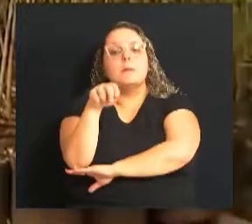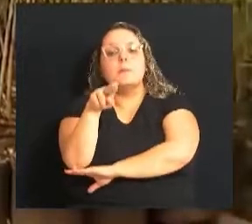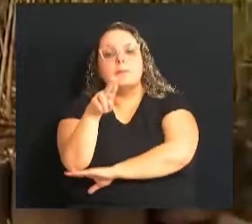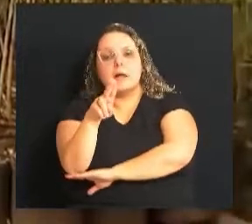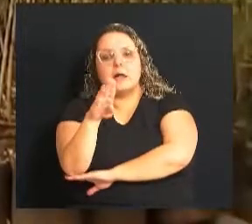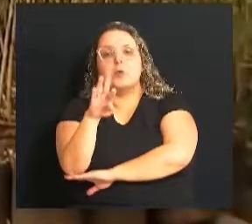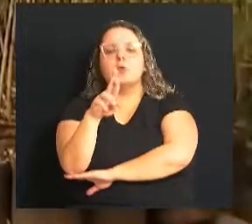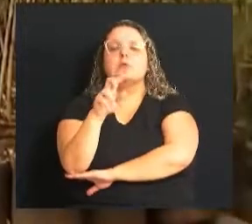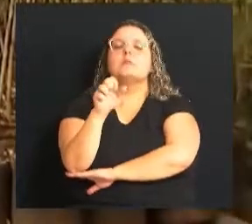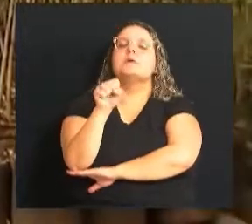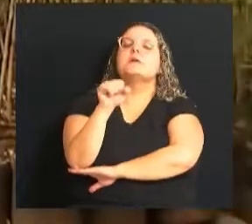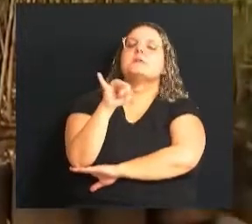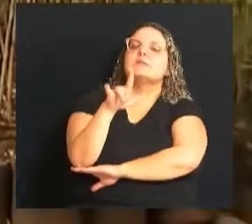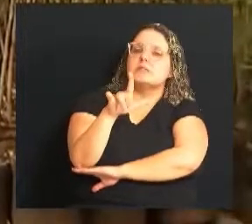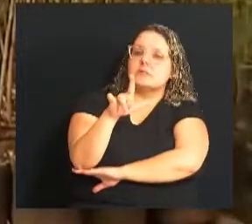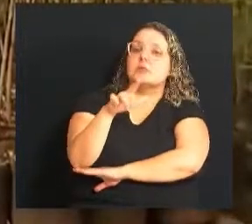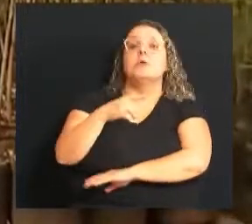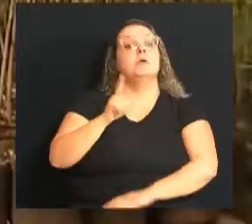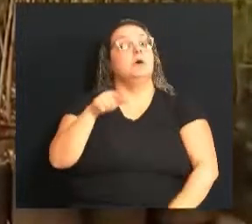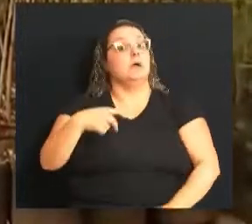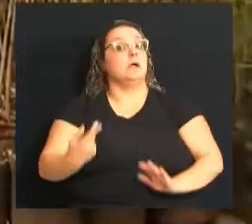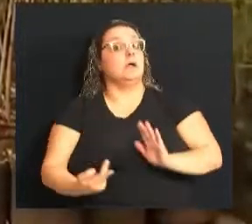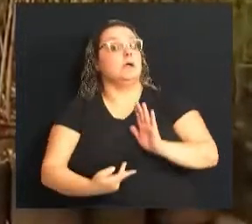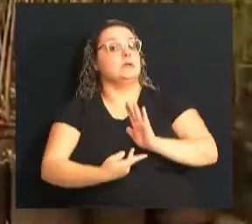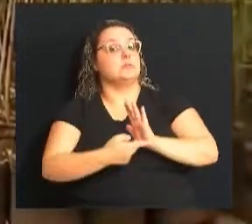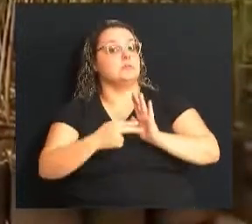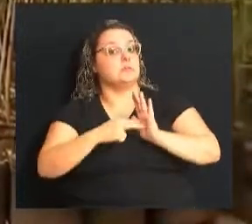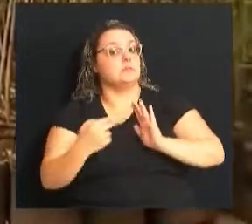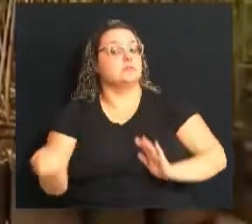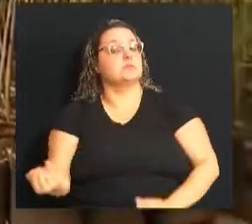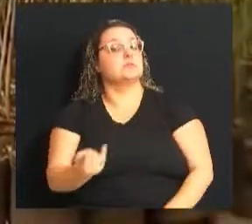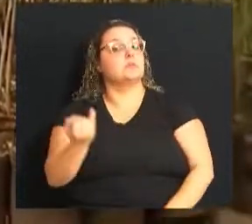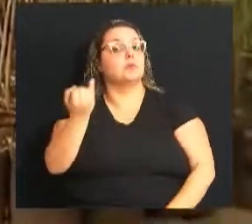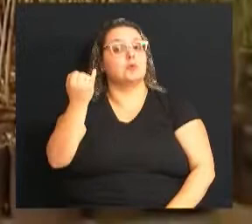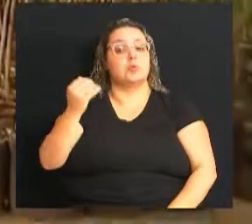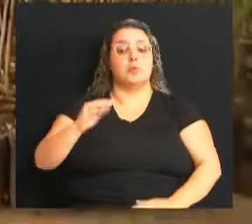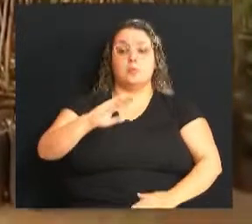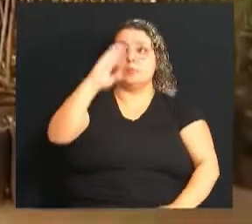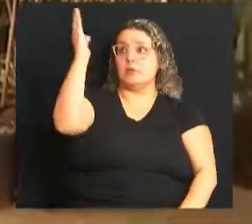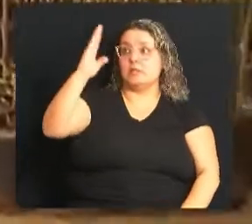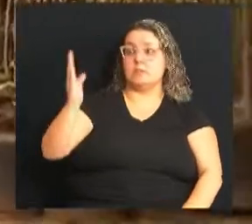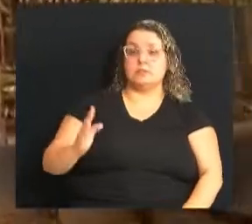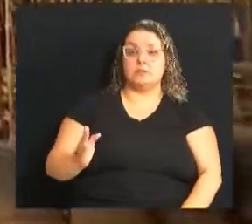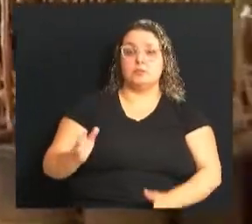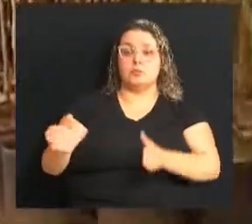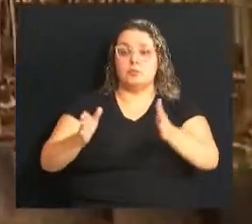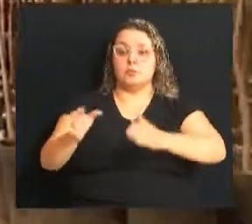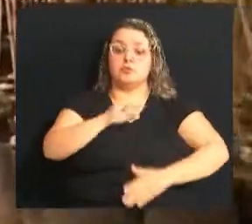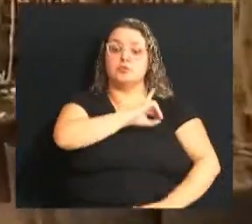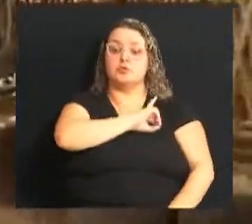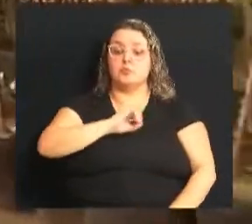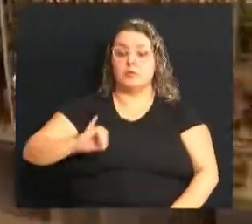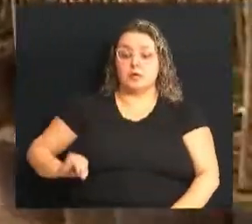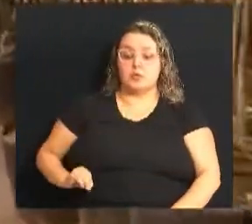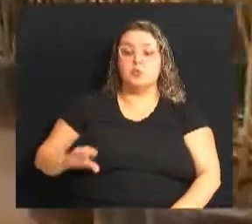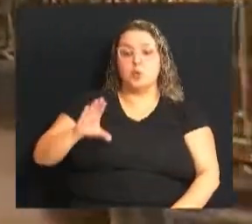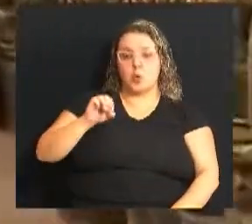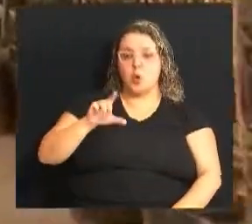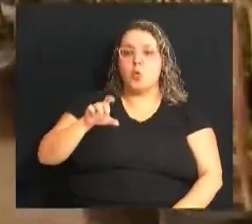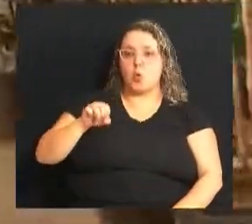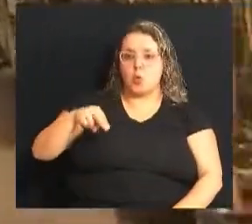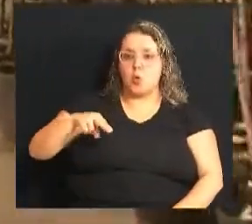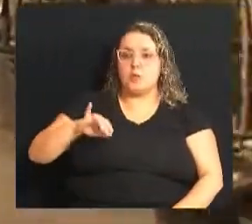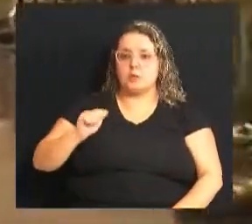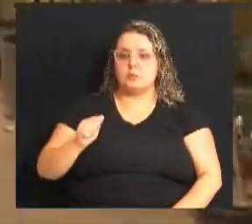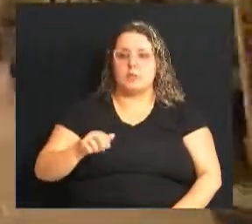significância que ele teve econômica no Brasil colônia, não é? E lembrando só, né, para quem nunca leu,